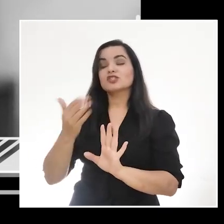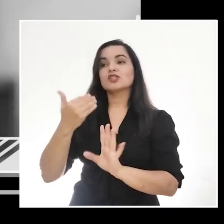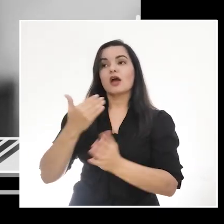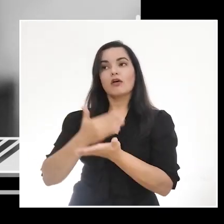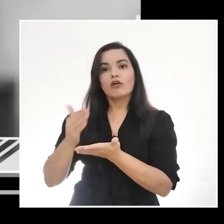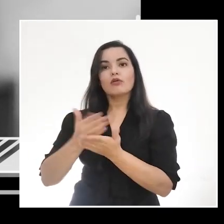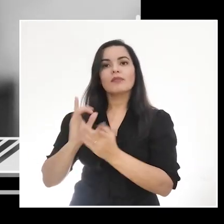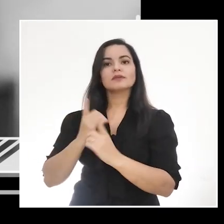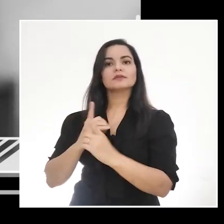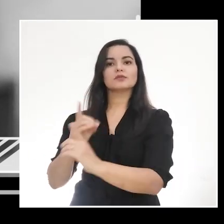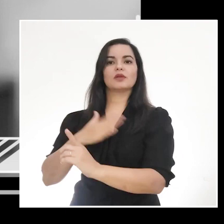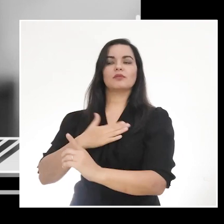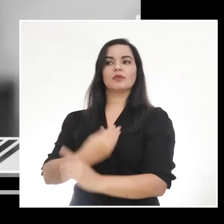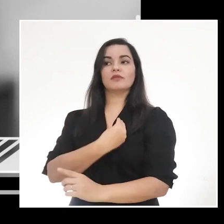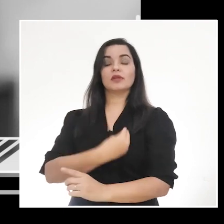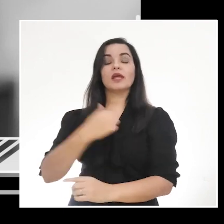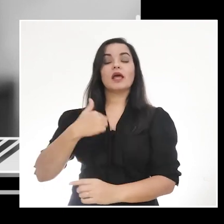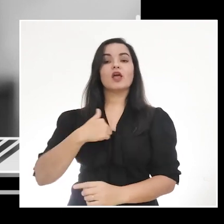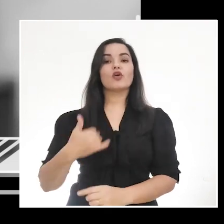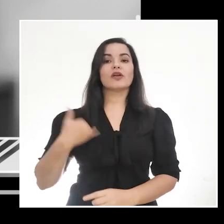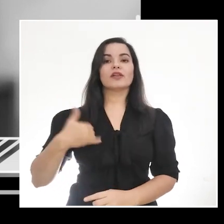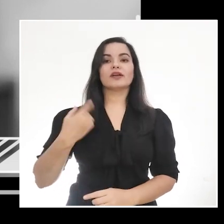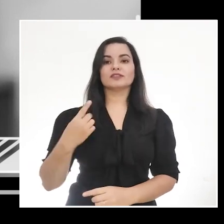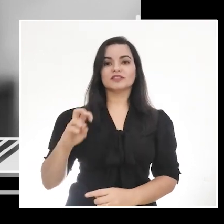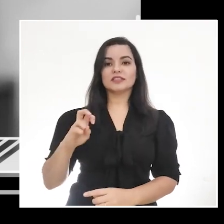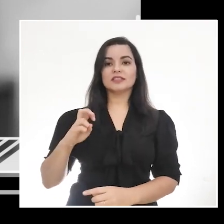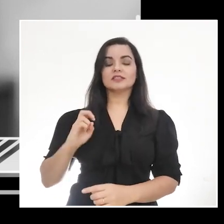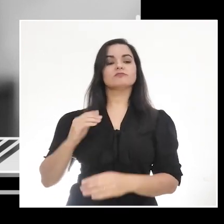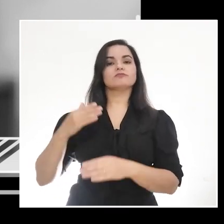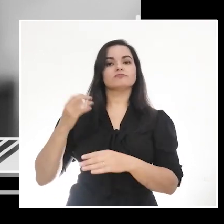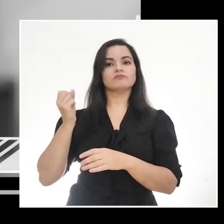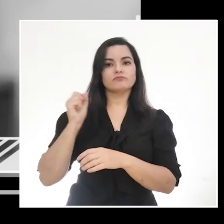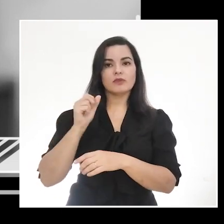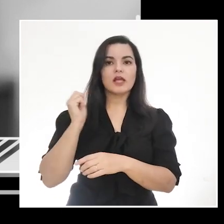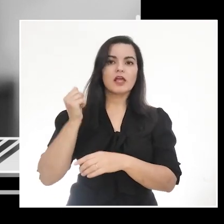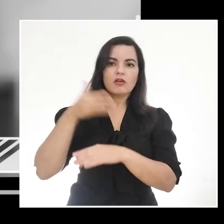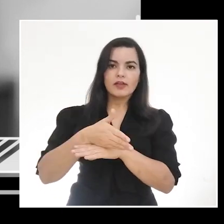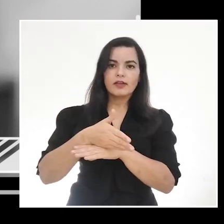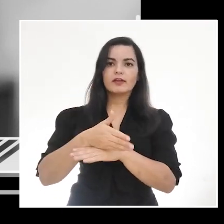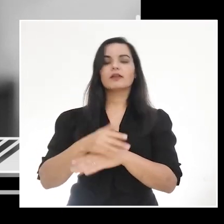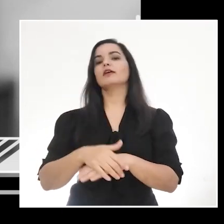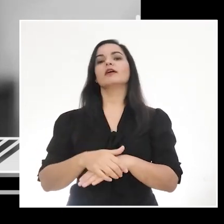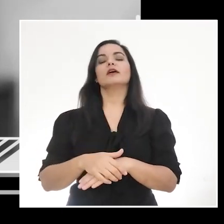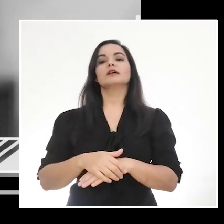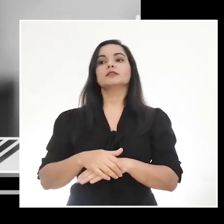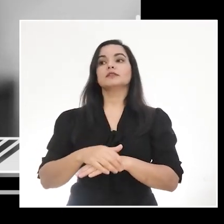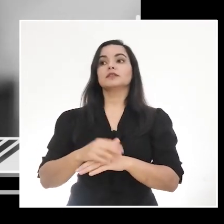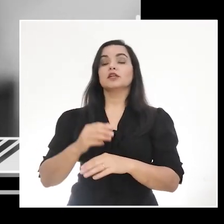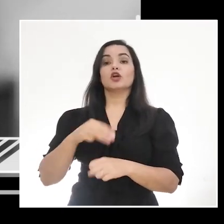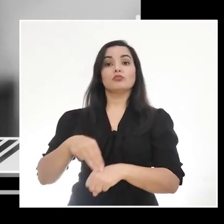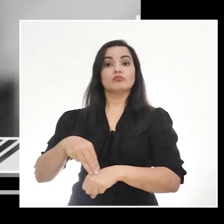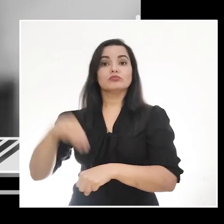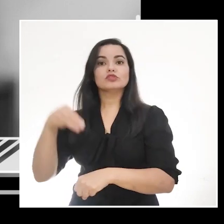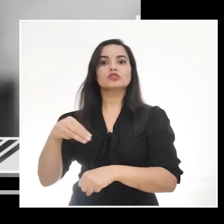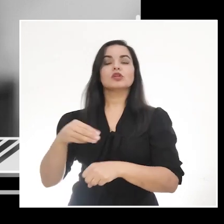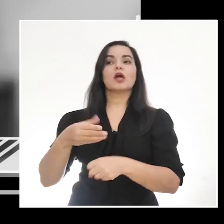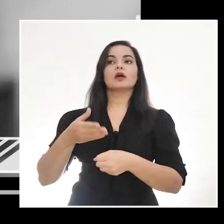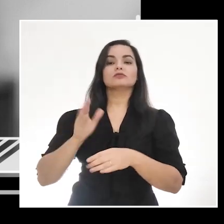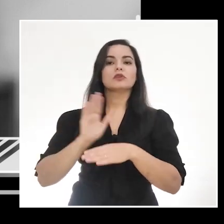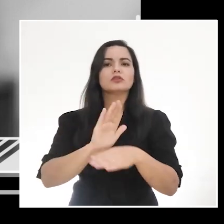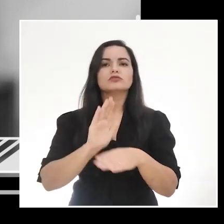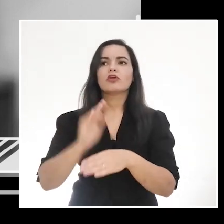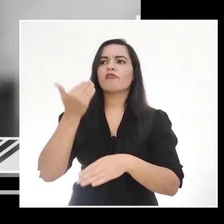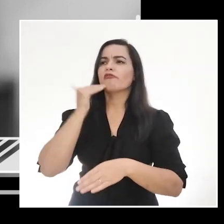e daquilo que eu não entendia muito bem, mas que já era uma semente do discipulado. Então, aos 15 anos, eu ingressei no